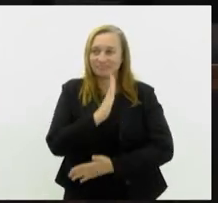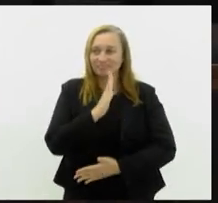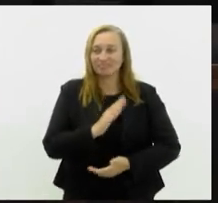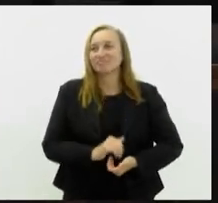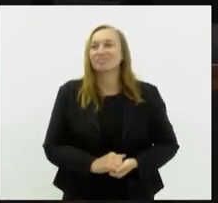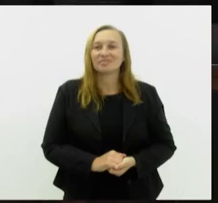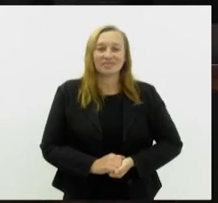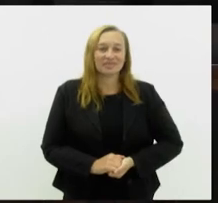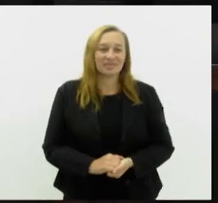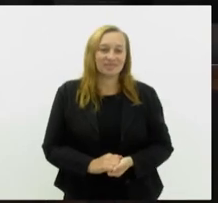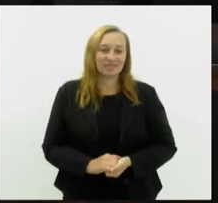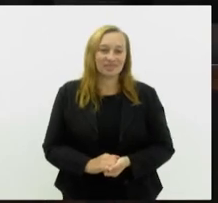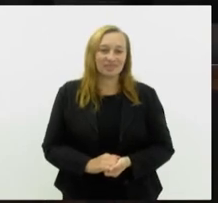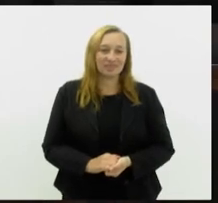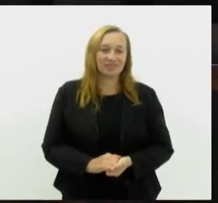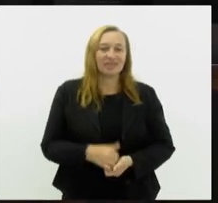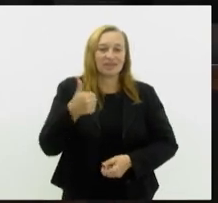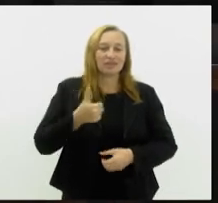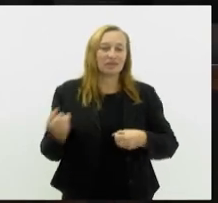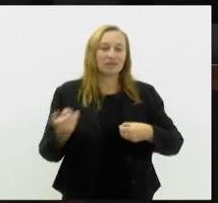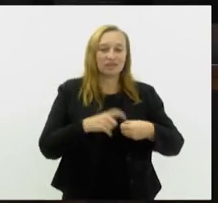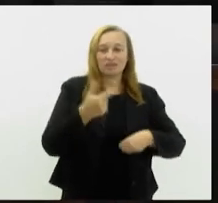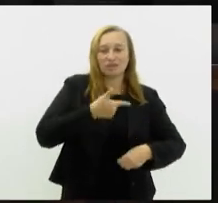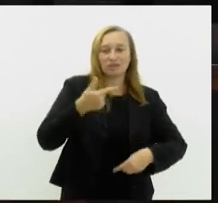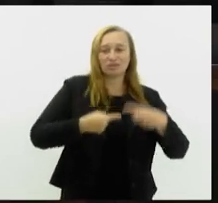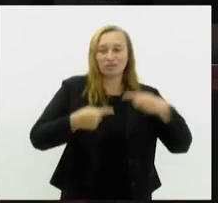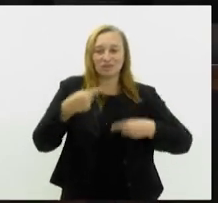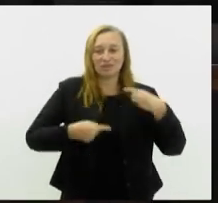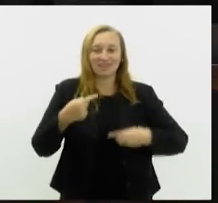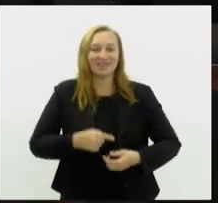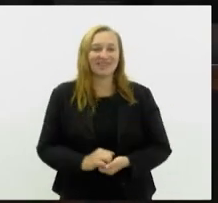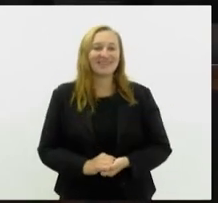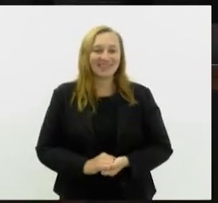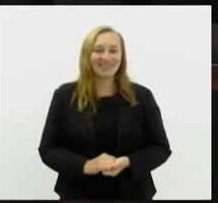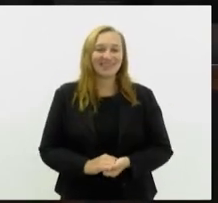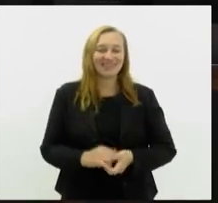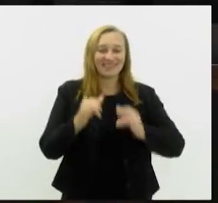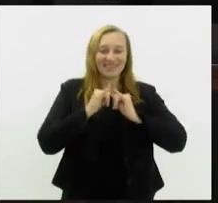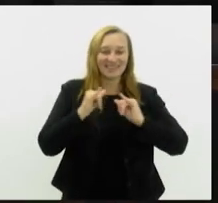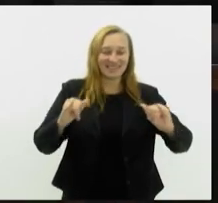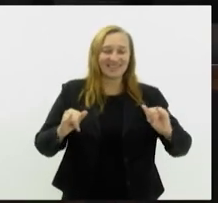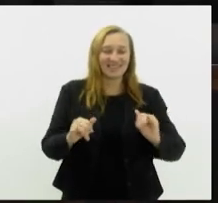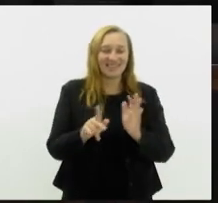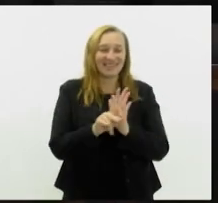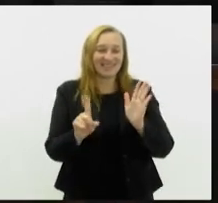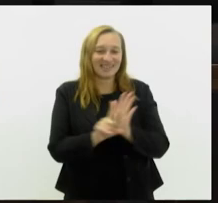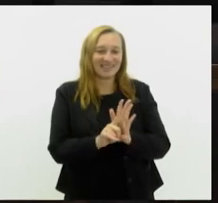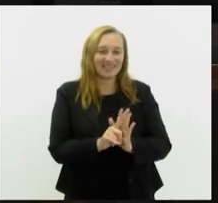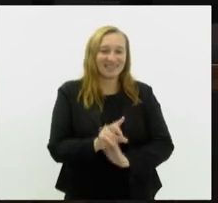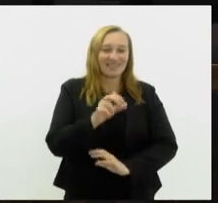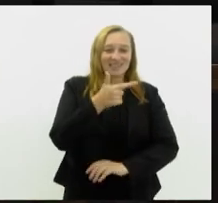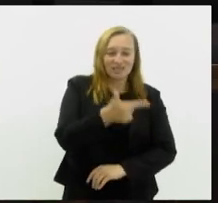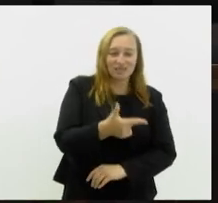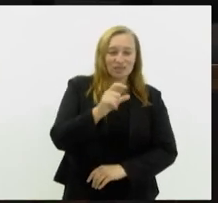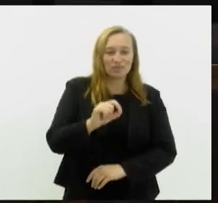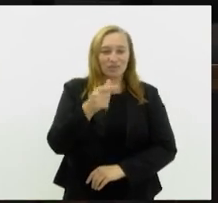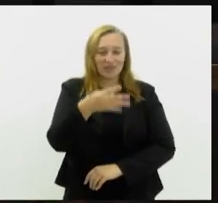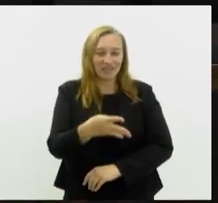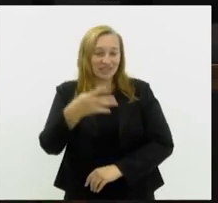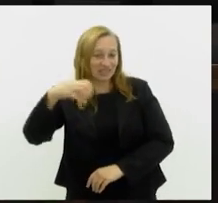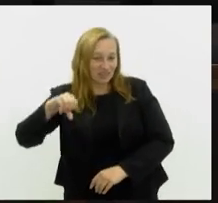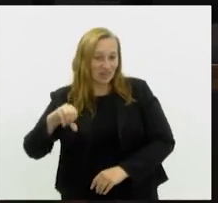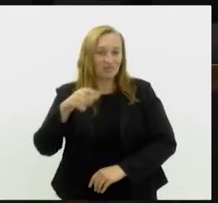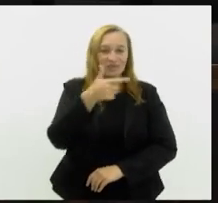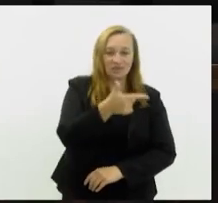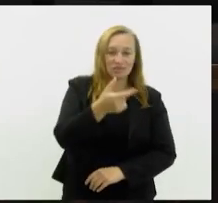como estão. Aprovado em primeira e retorna em segunda. Anuncio o projeto de lei número 2049